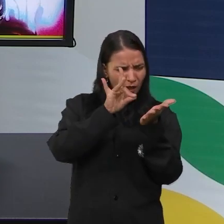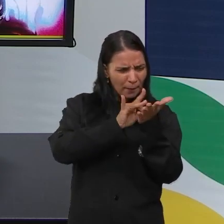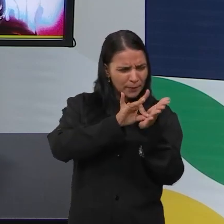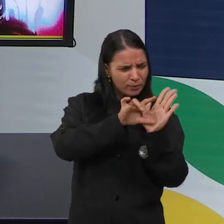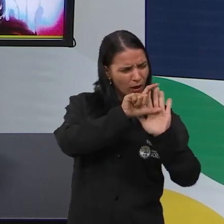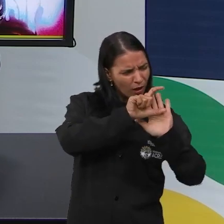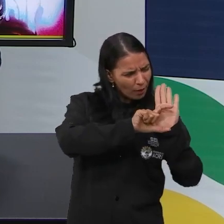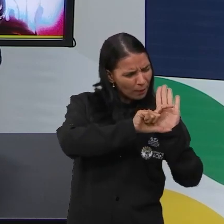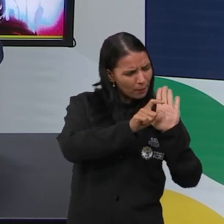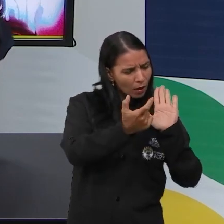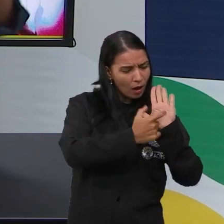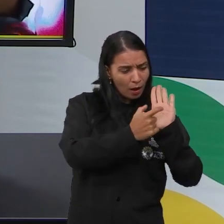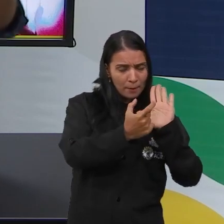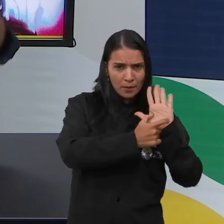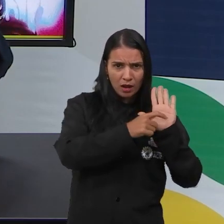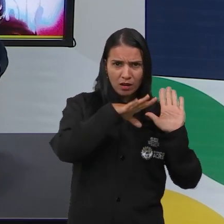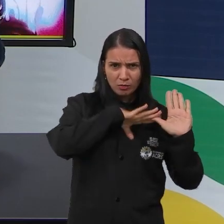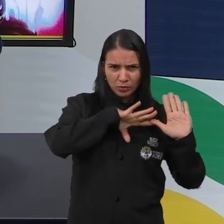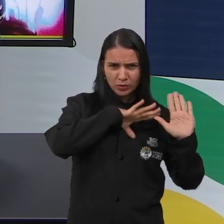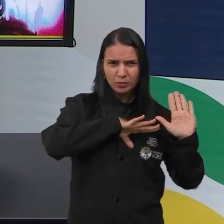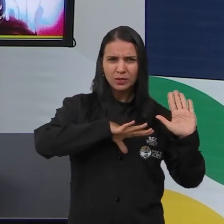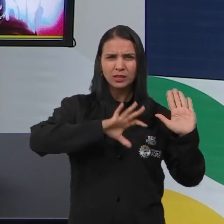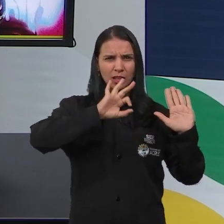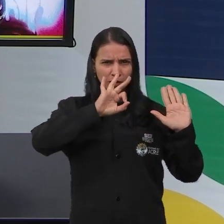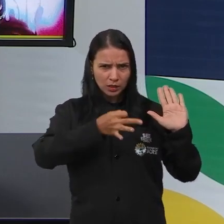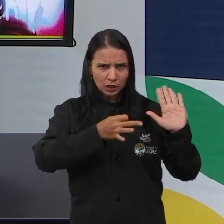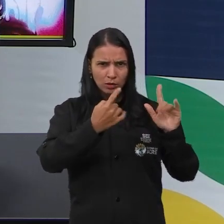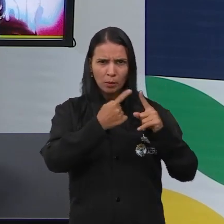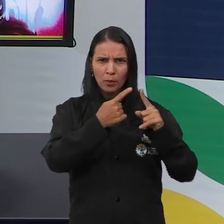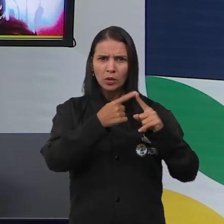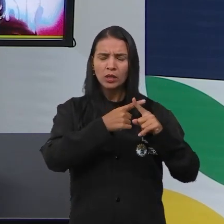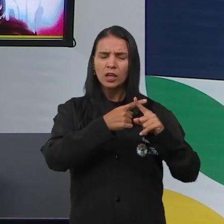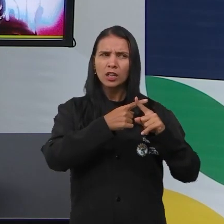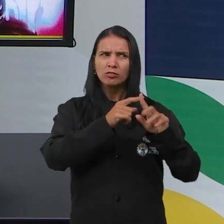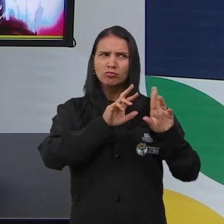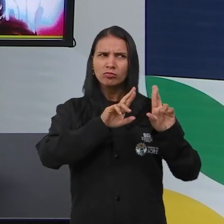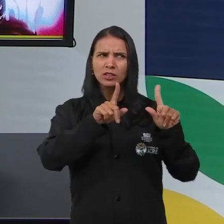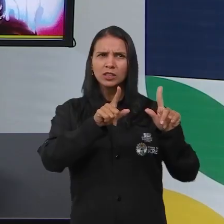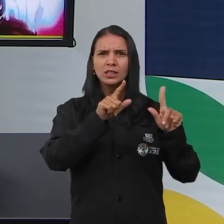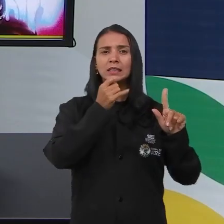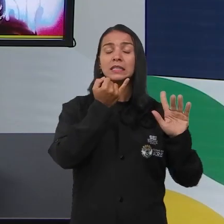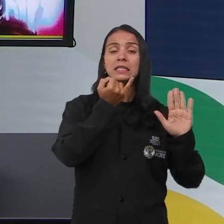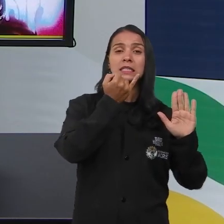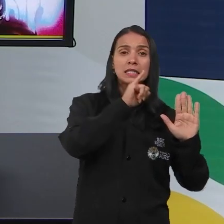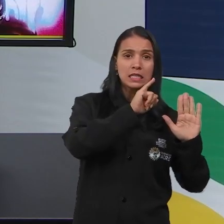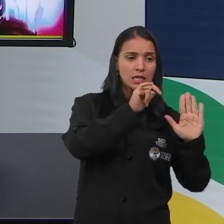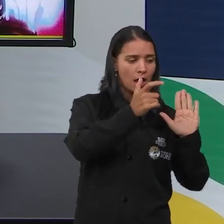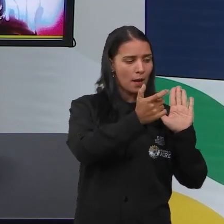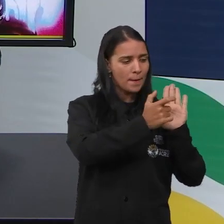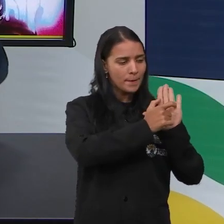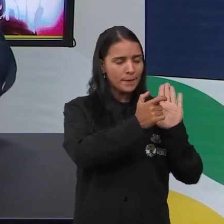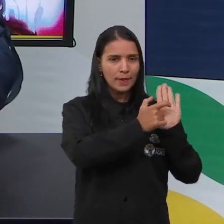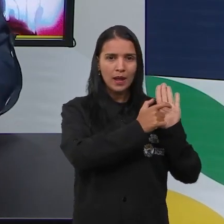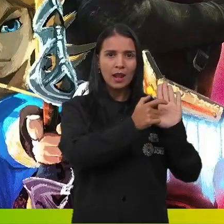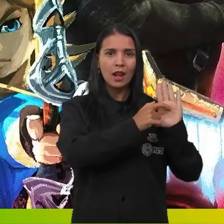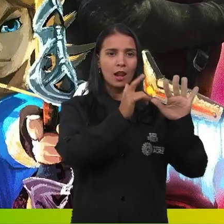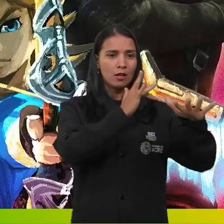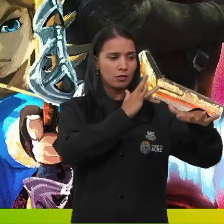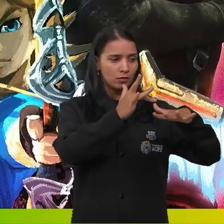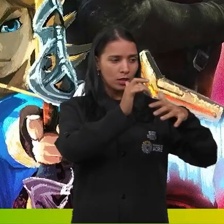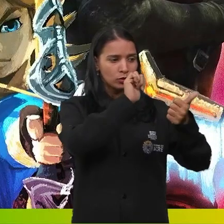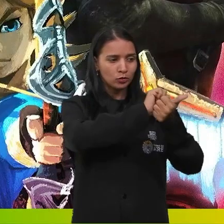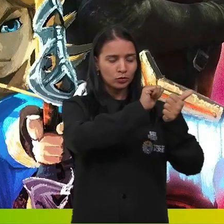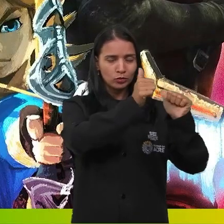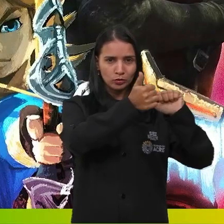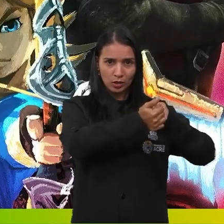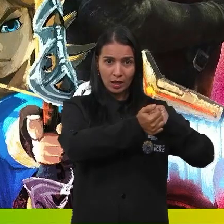é pegar aquela informação e retransformar, reconfigurar ela para uma outra estrutura de mídia. Então, temos um problema aqui,